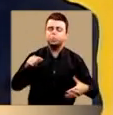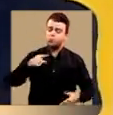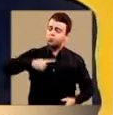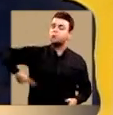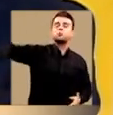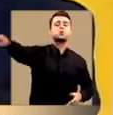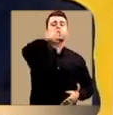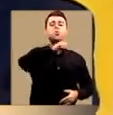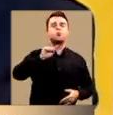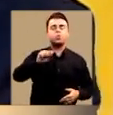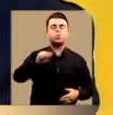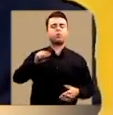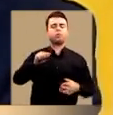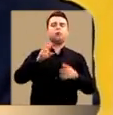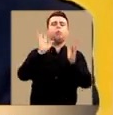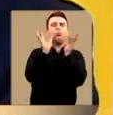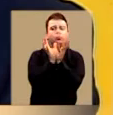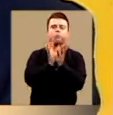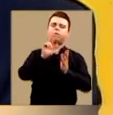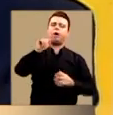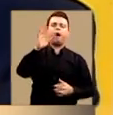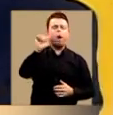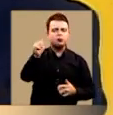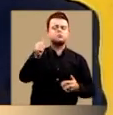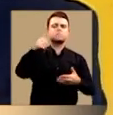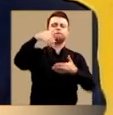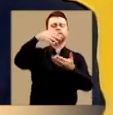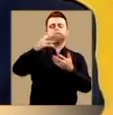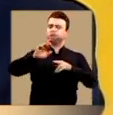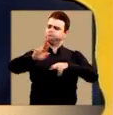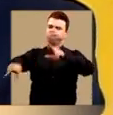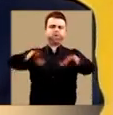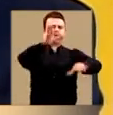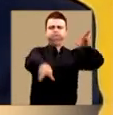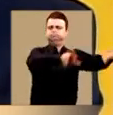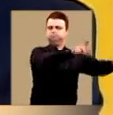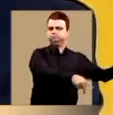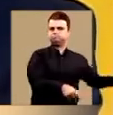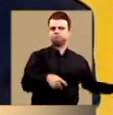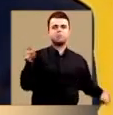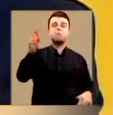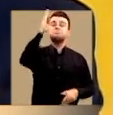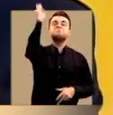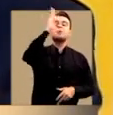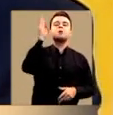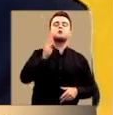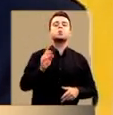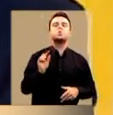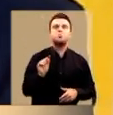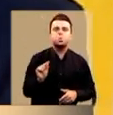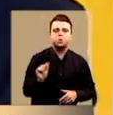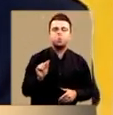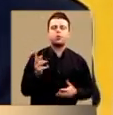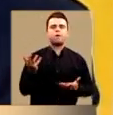ele vai dizer que nós somos uma democracia racial. Uma democracia racial, por quê? Porque